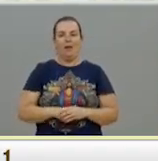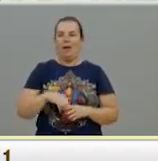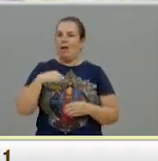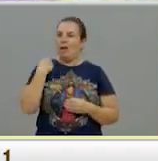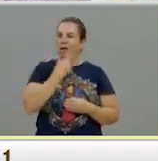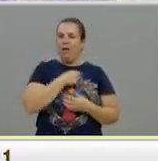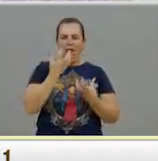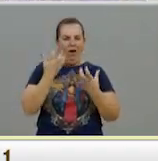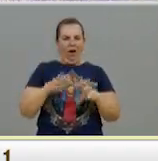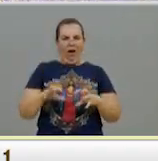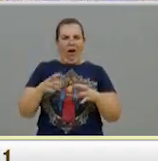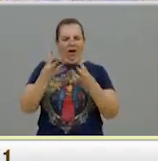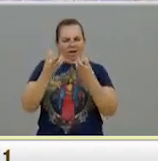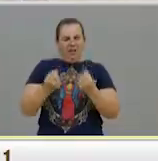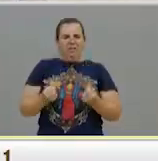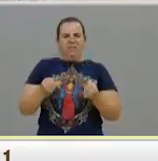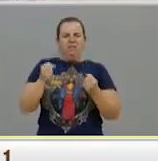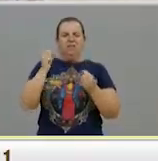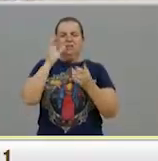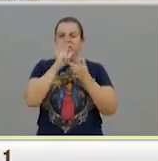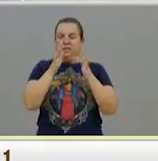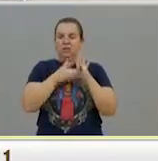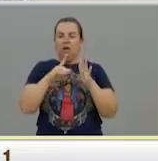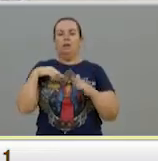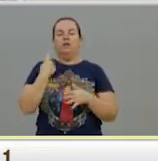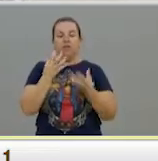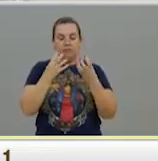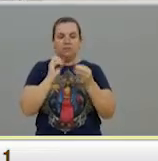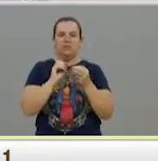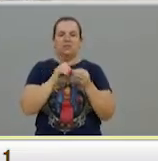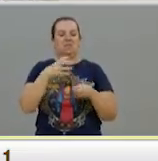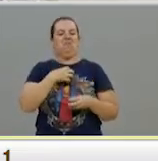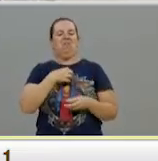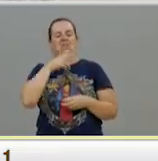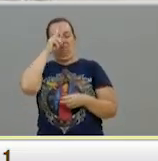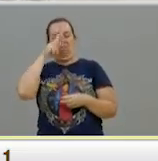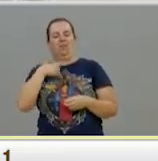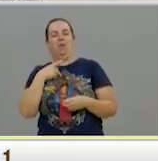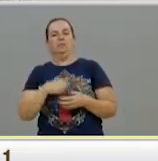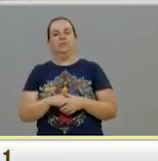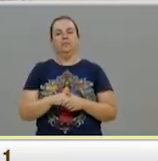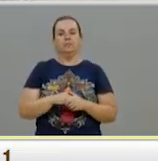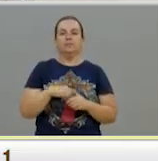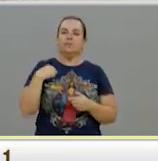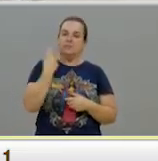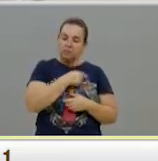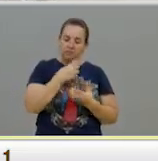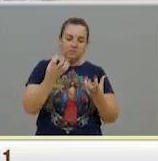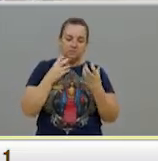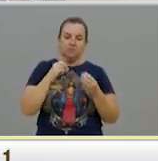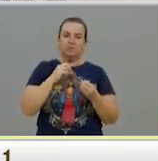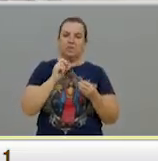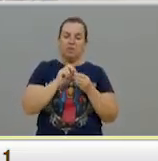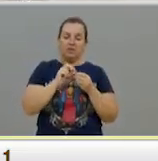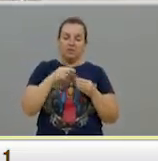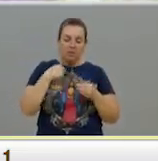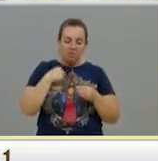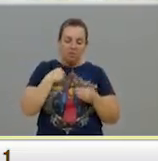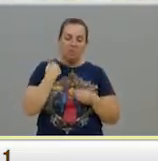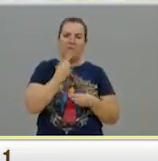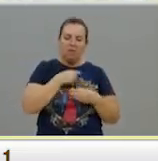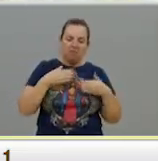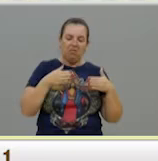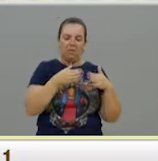queremos levar a nossa vida, nós queremos fazer do nosso jeito, nós queremos fazer as nossas trilhas, nós queremos